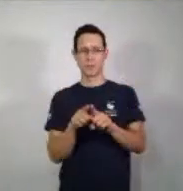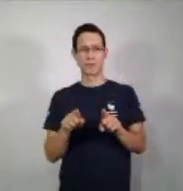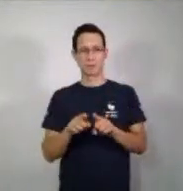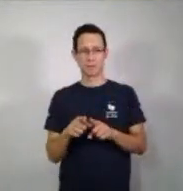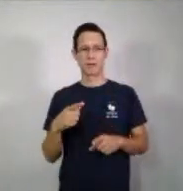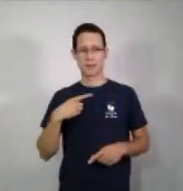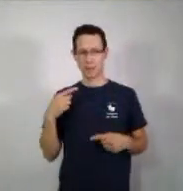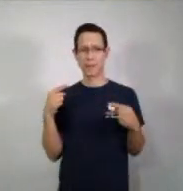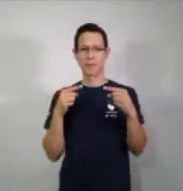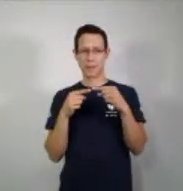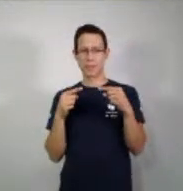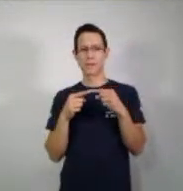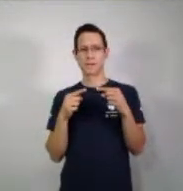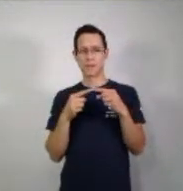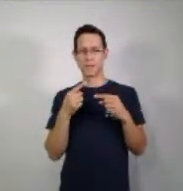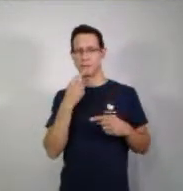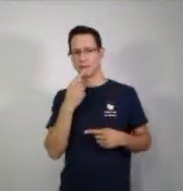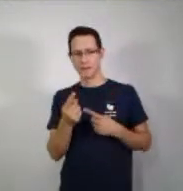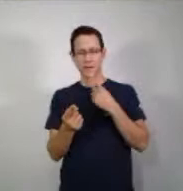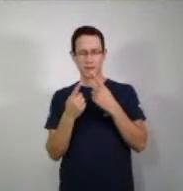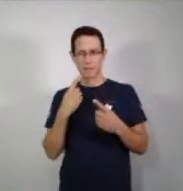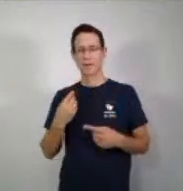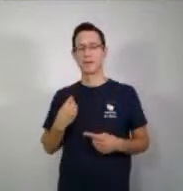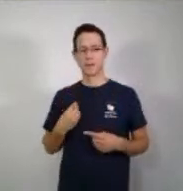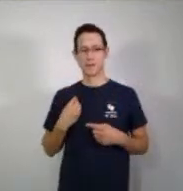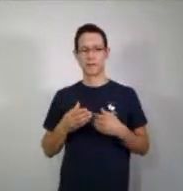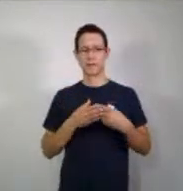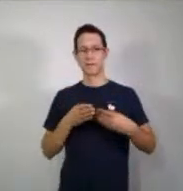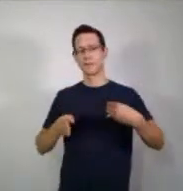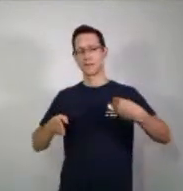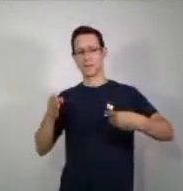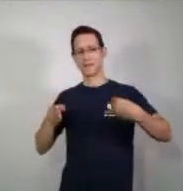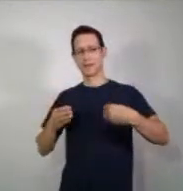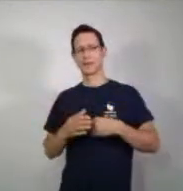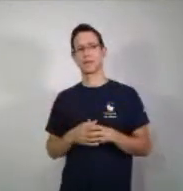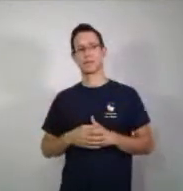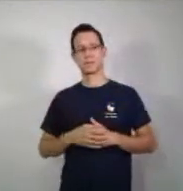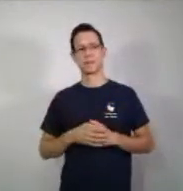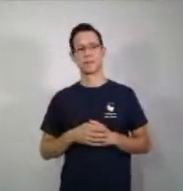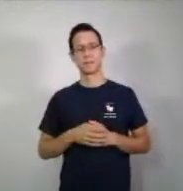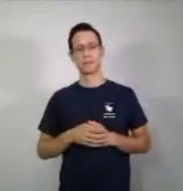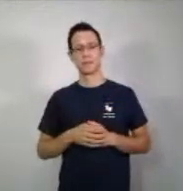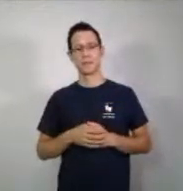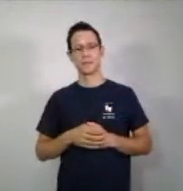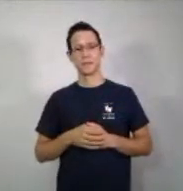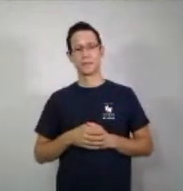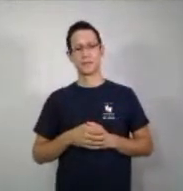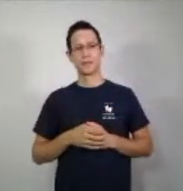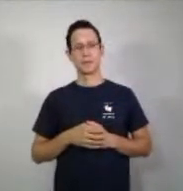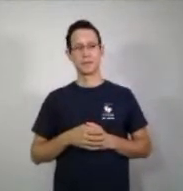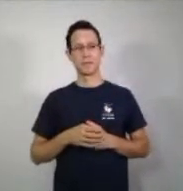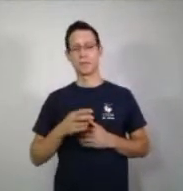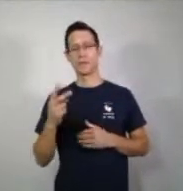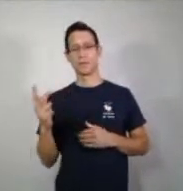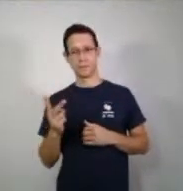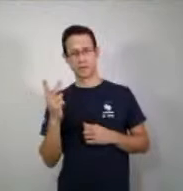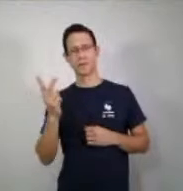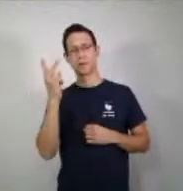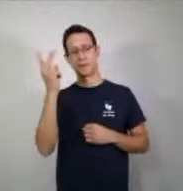muito a ver com o que a gente está falando, com o que a gente está vivendo, que eu acho que é o